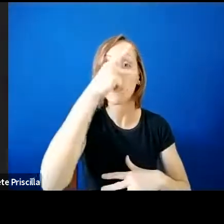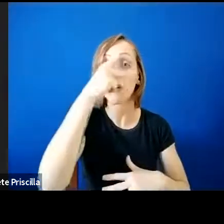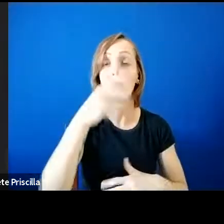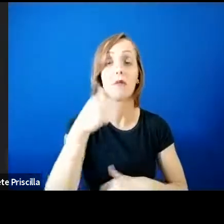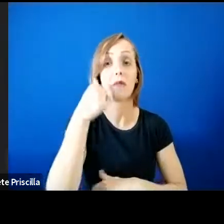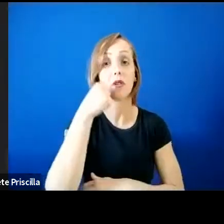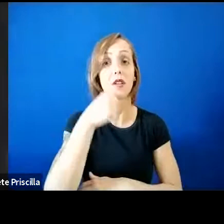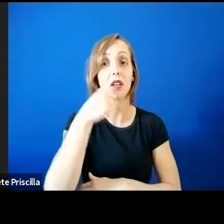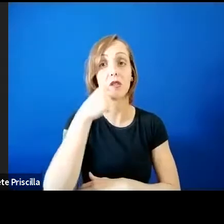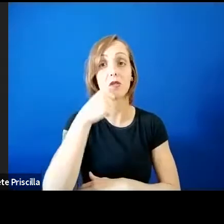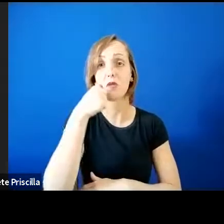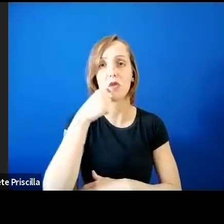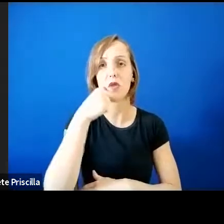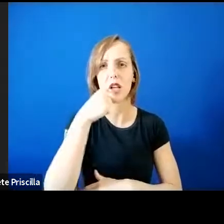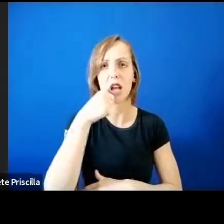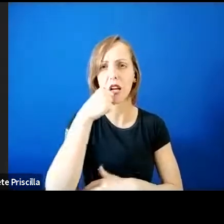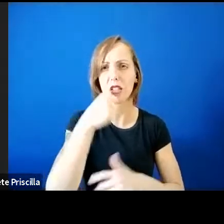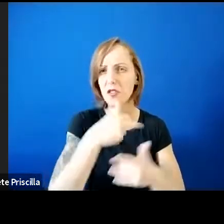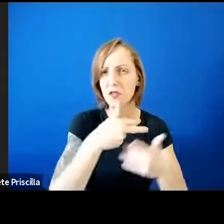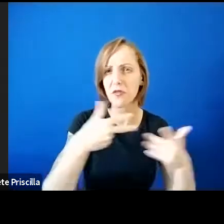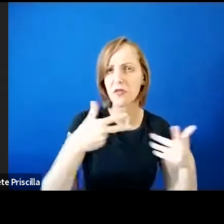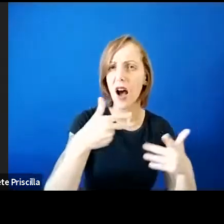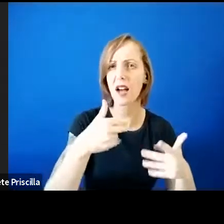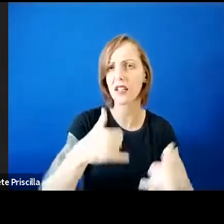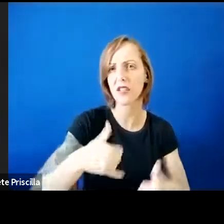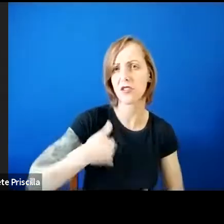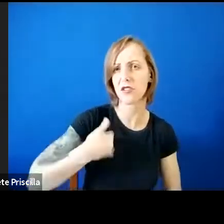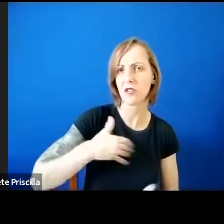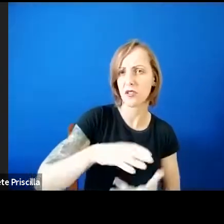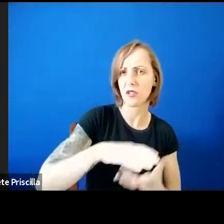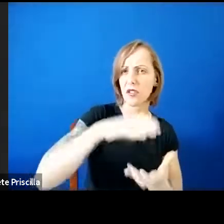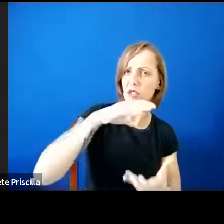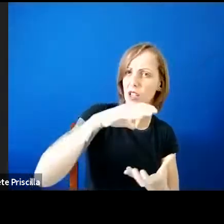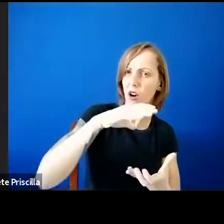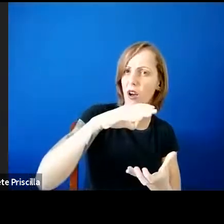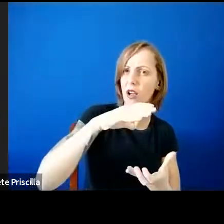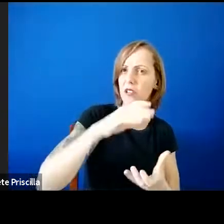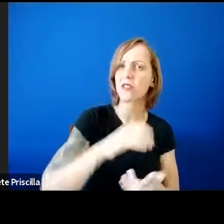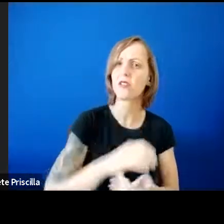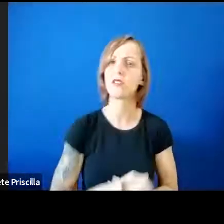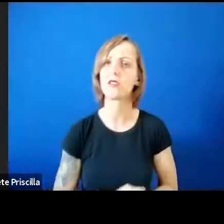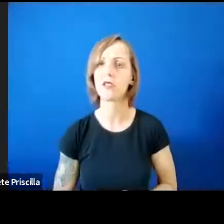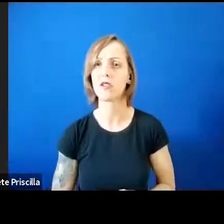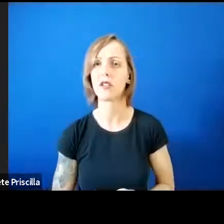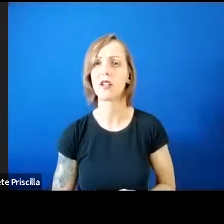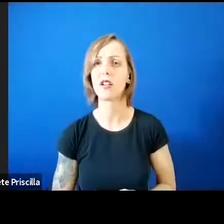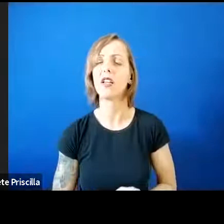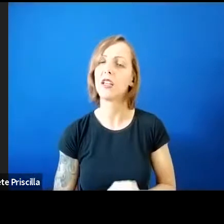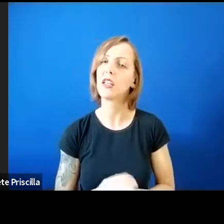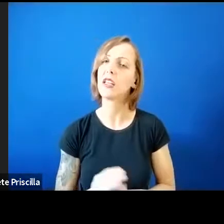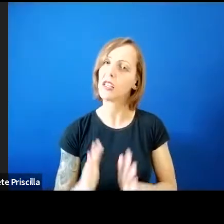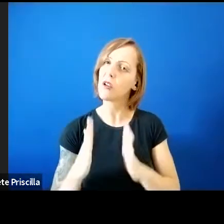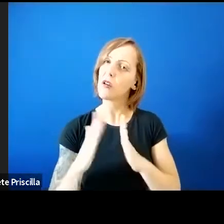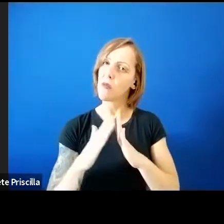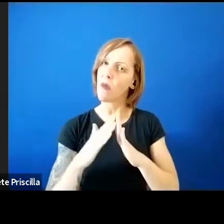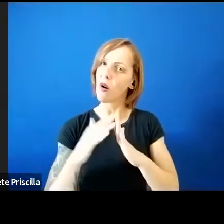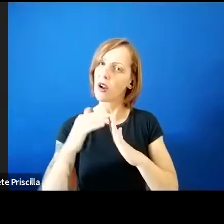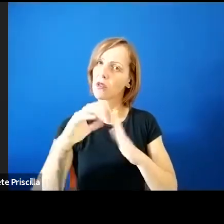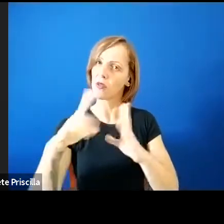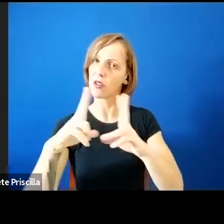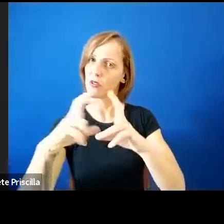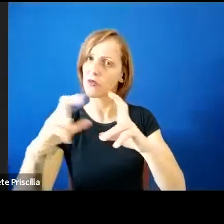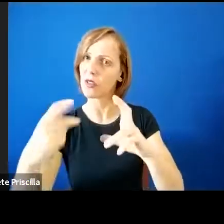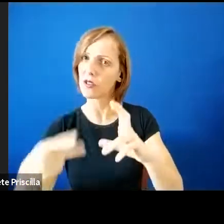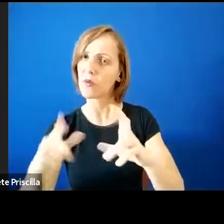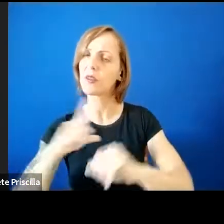idosas, outras nem tanto, nem com tanta idade, que estão aqui em Florianópolis, que vivem aqui em Florianópolis, mas que têm a sua